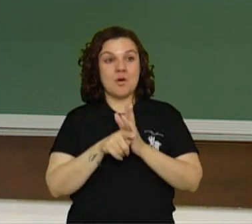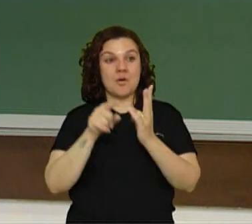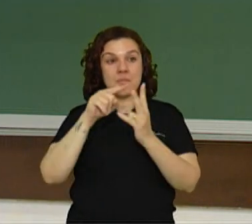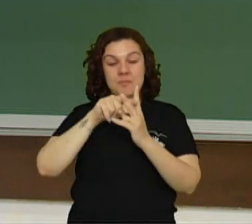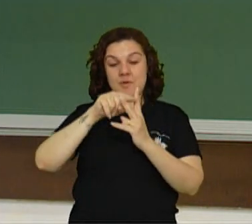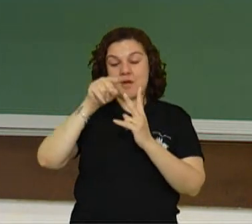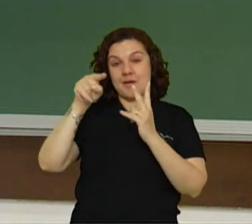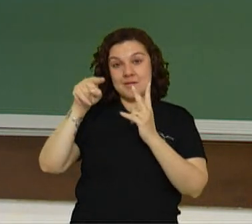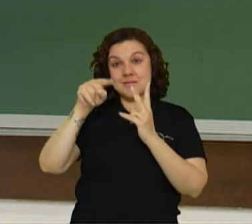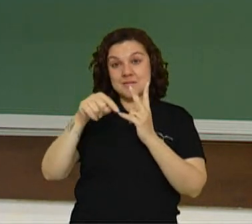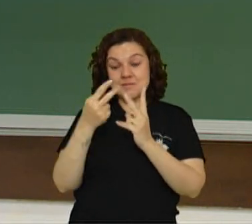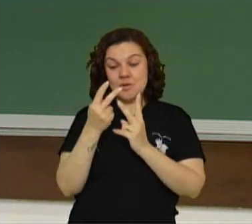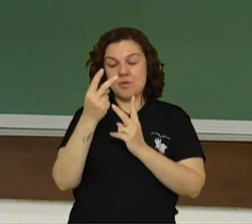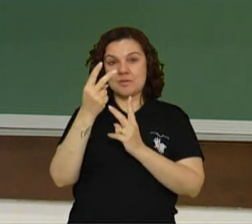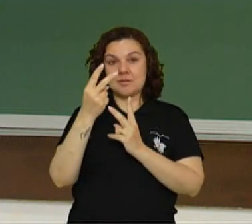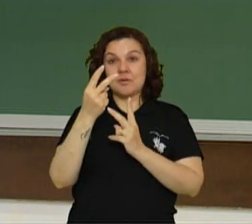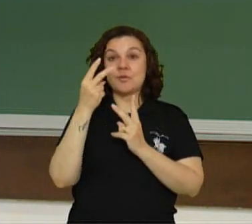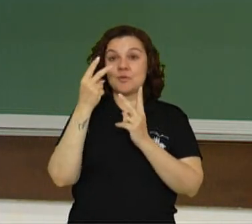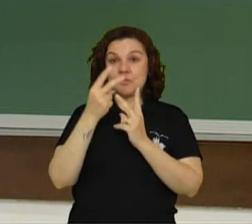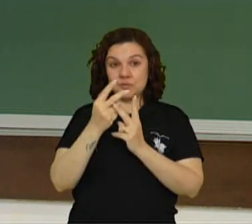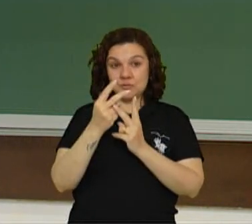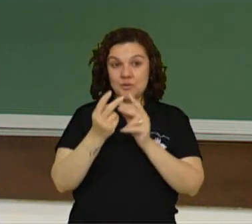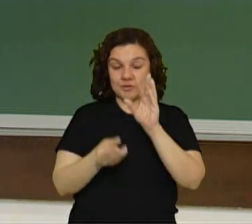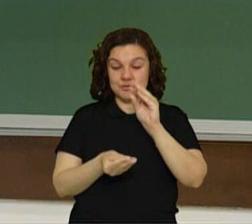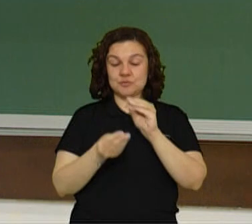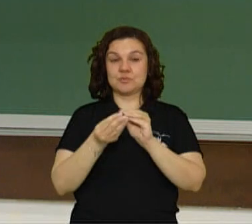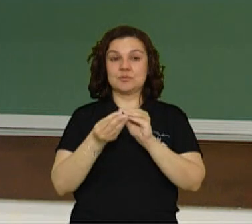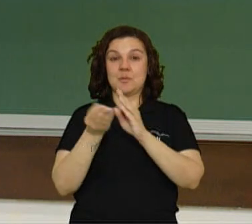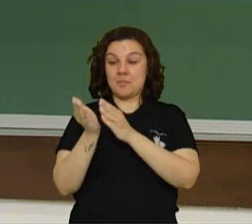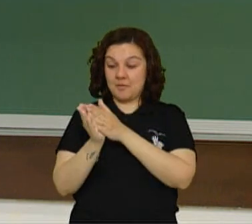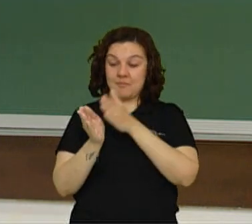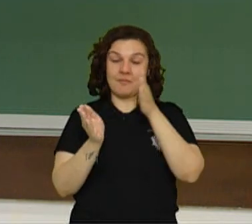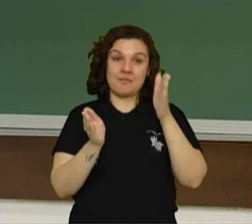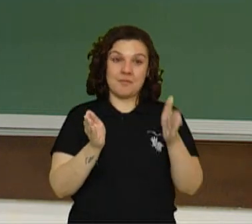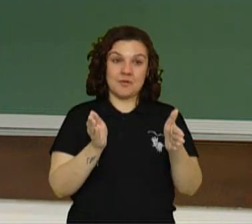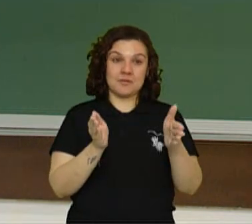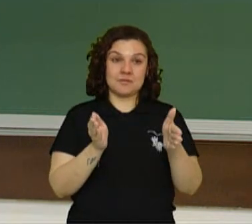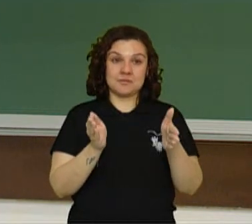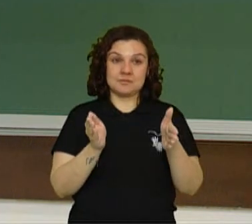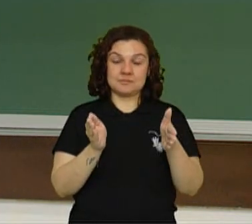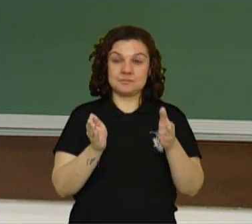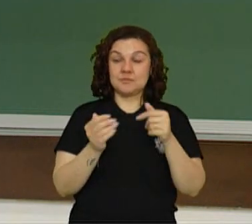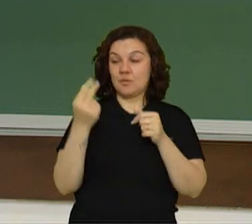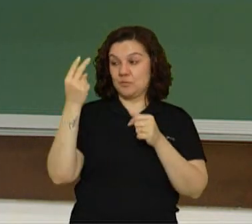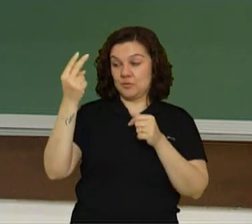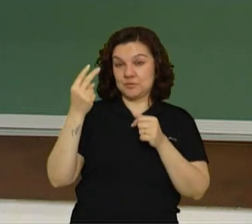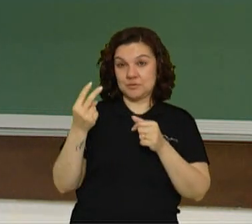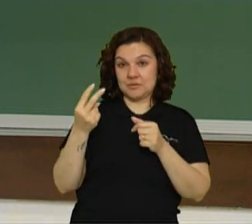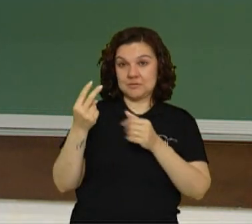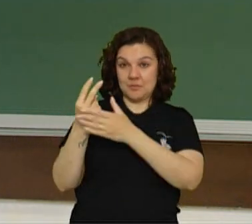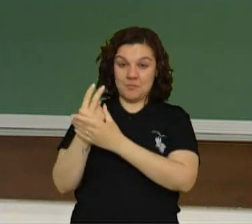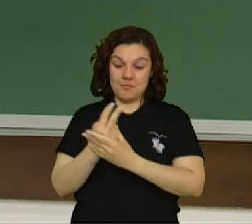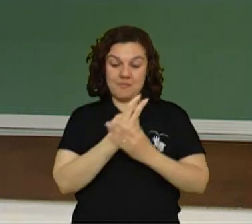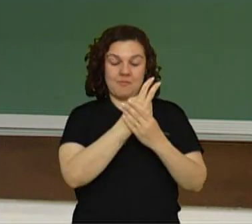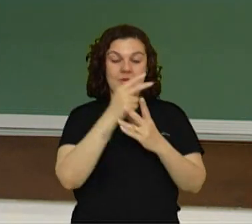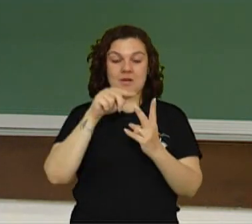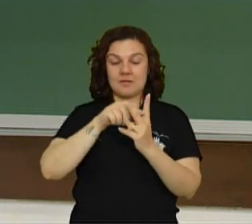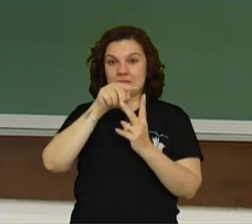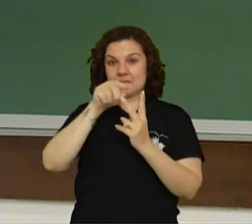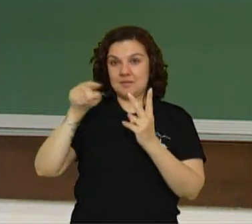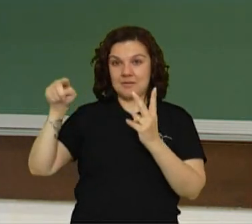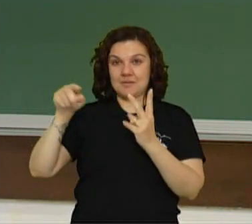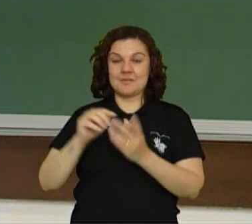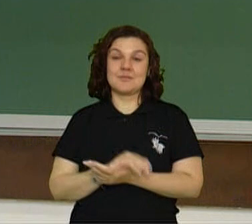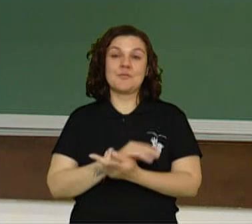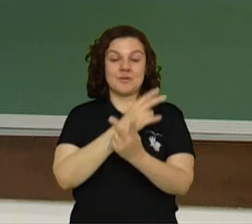cada dois números que se repetem, eu deixo fora da raiz. Dois números, dois apareceram ali e